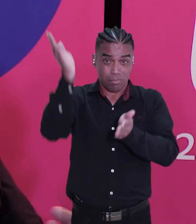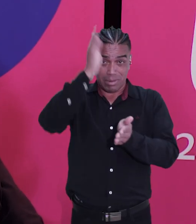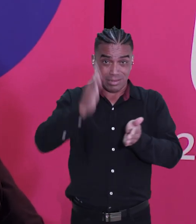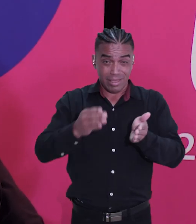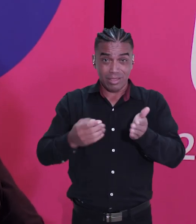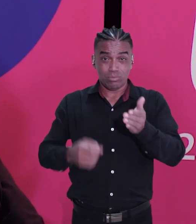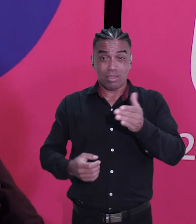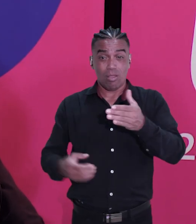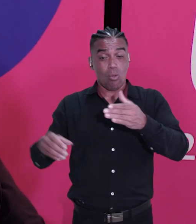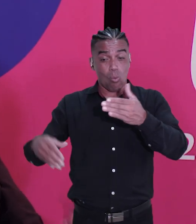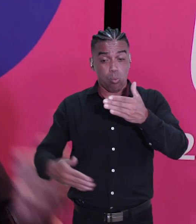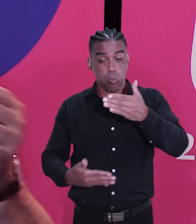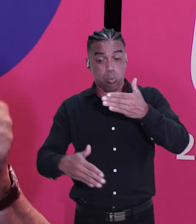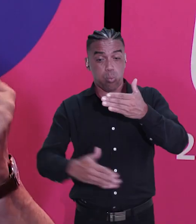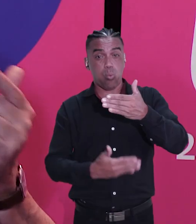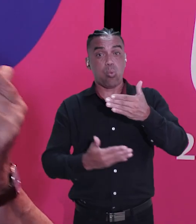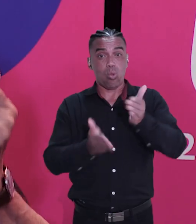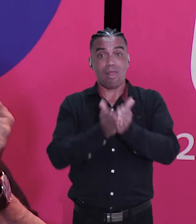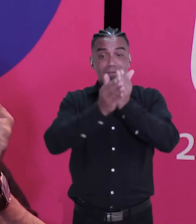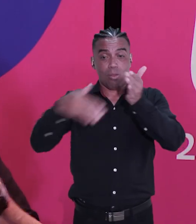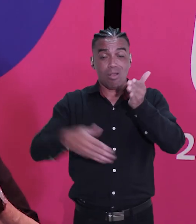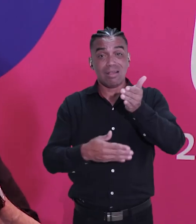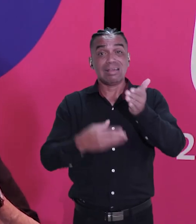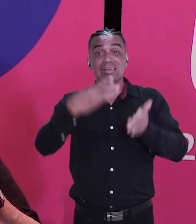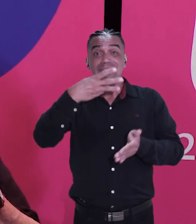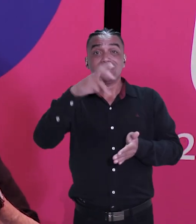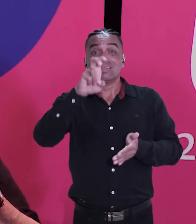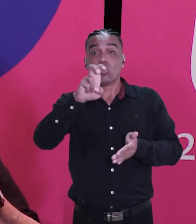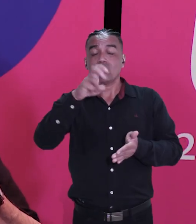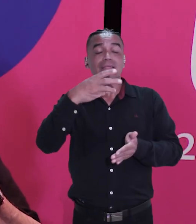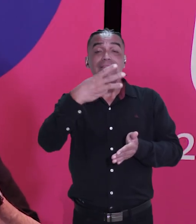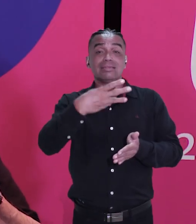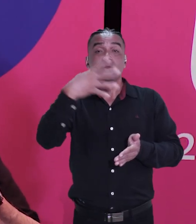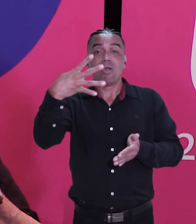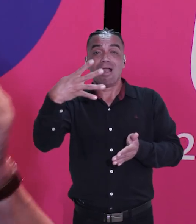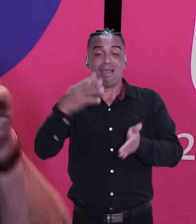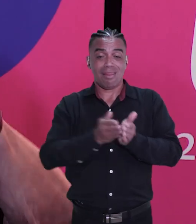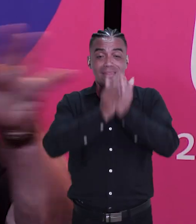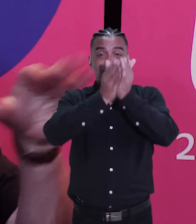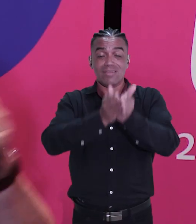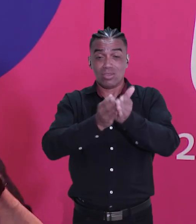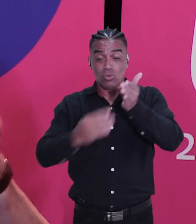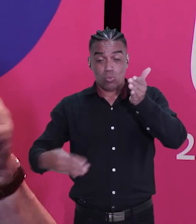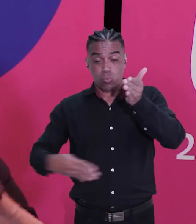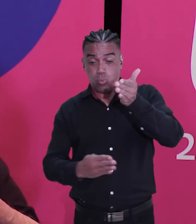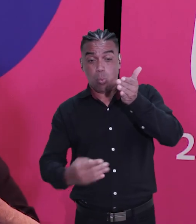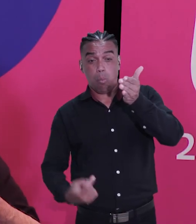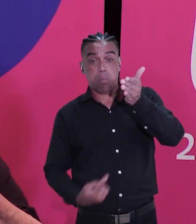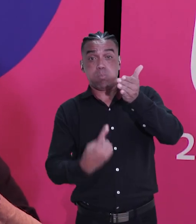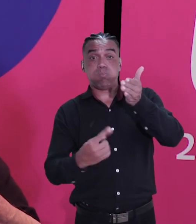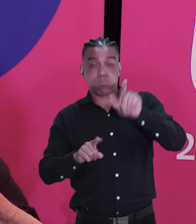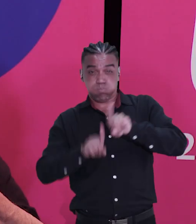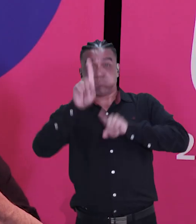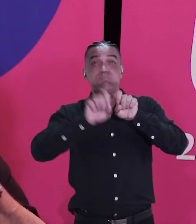brasileiros pelos submarinos alemães, o Brasil teve 34 navios afundados pelos submarinos alemães aqui na nossa costa e por aqui perto.